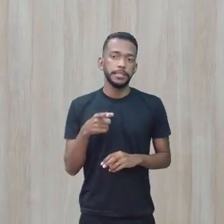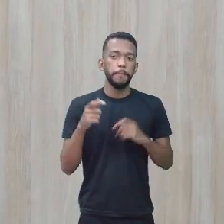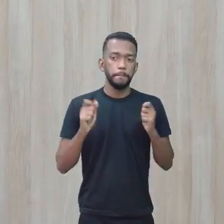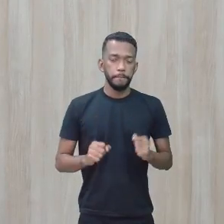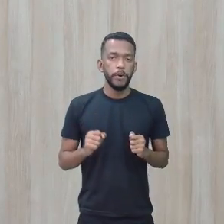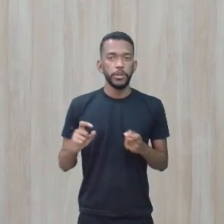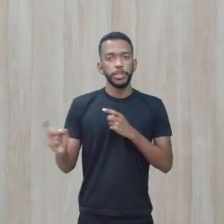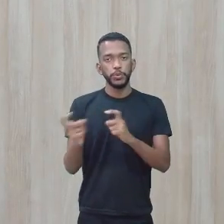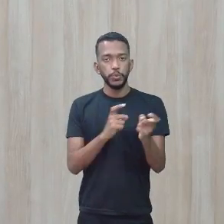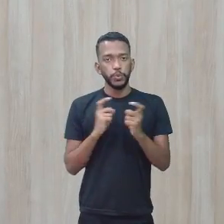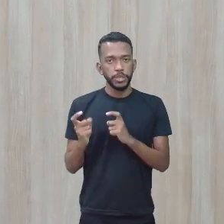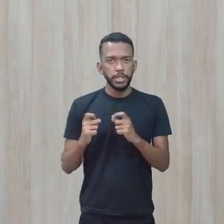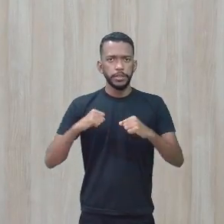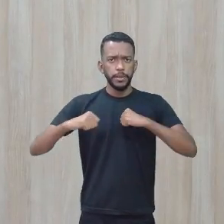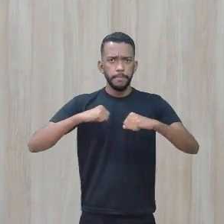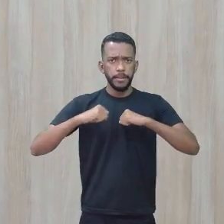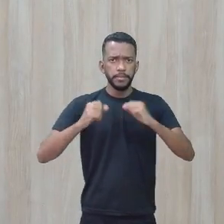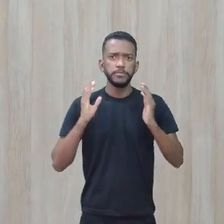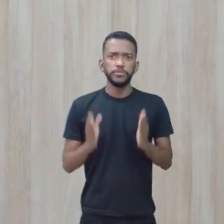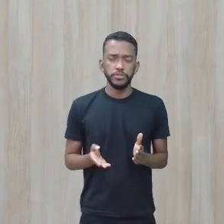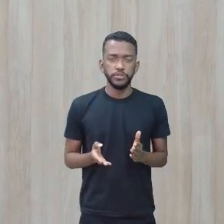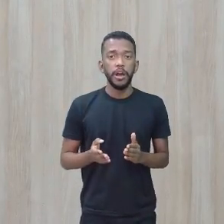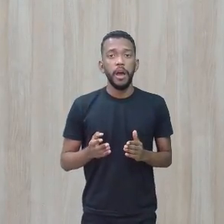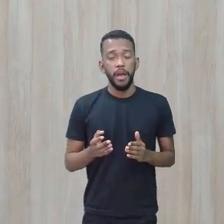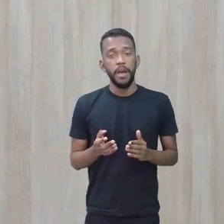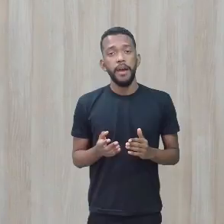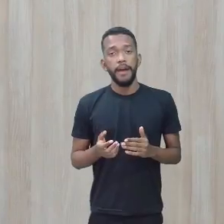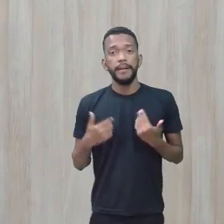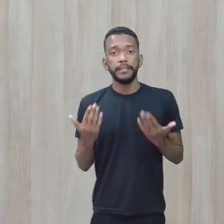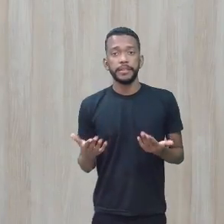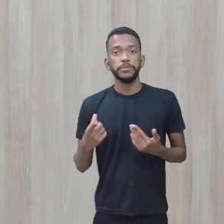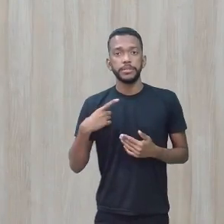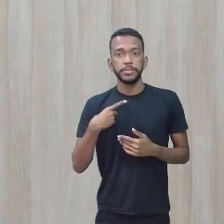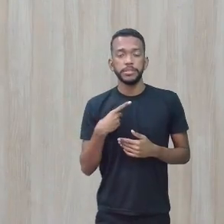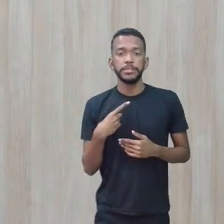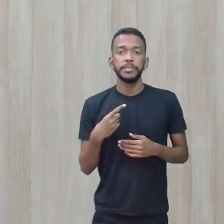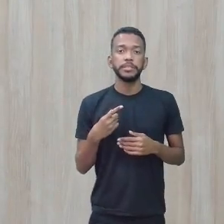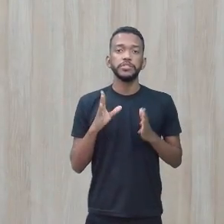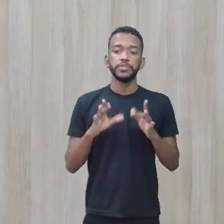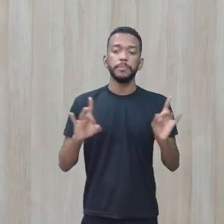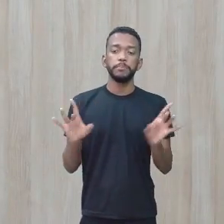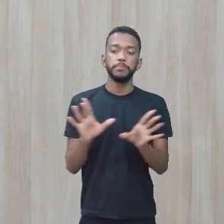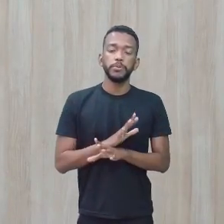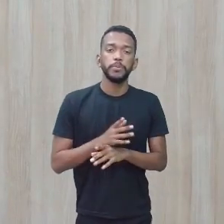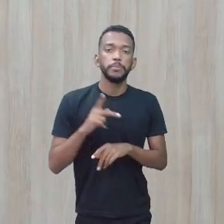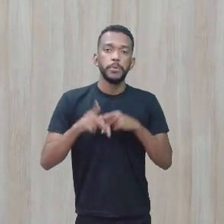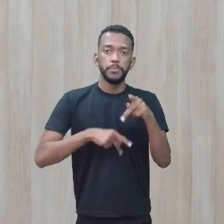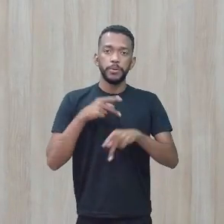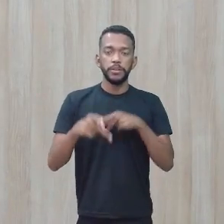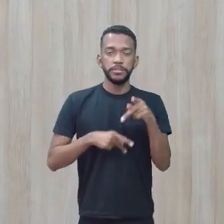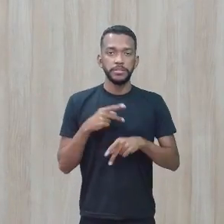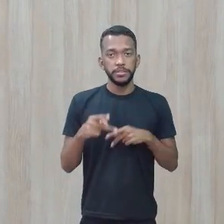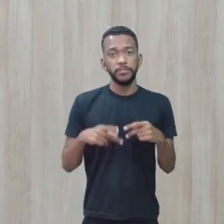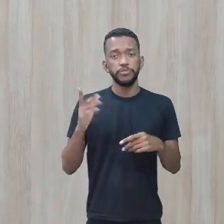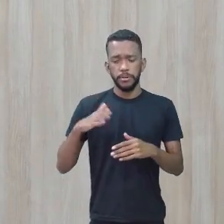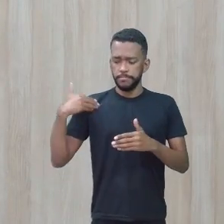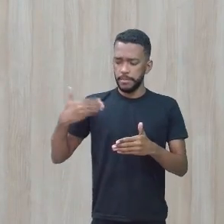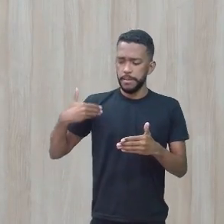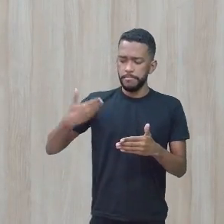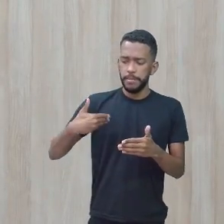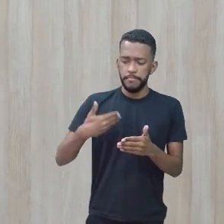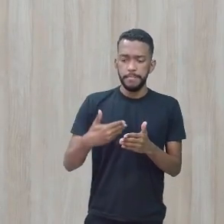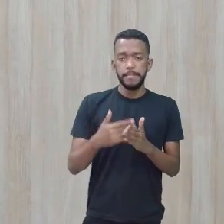discutido, debatido, porque a gente também aumentou enquanto população, né? Então, vem aumentando nas últimas décadas